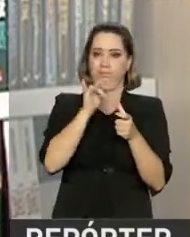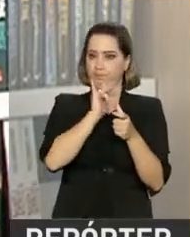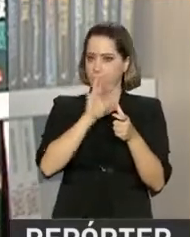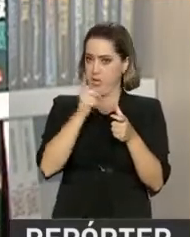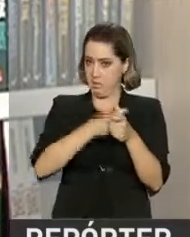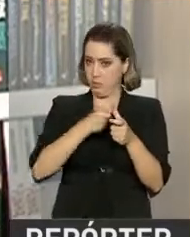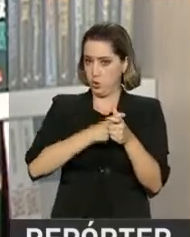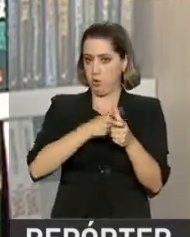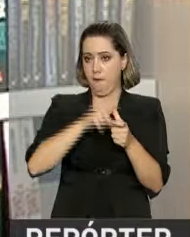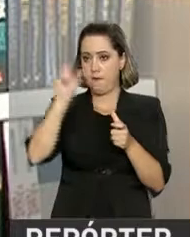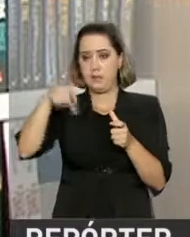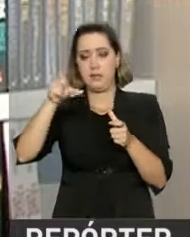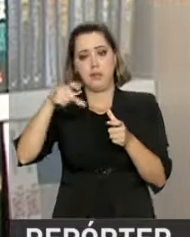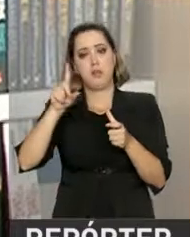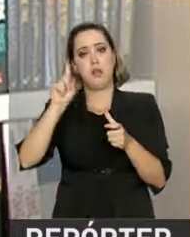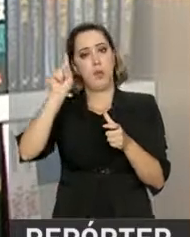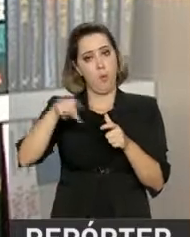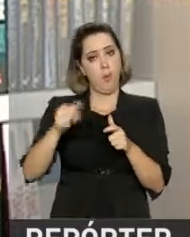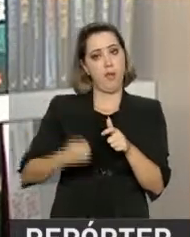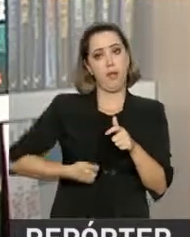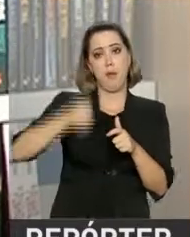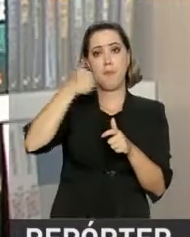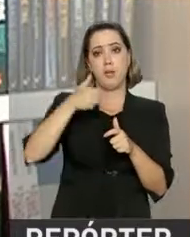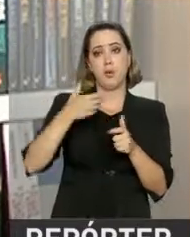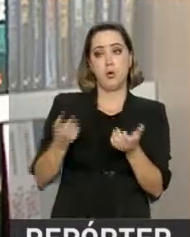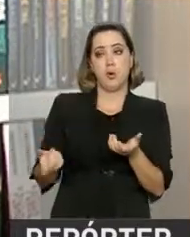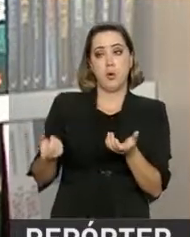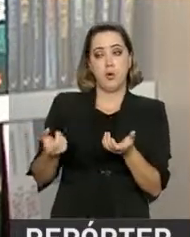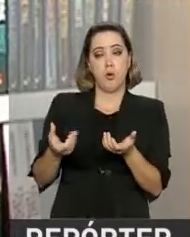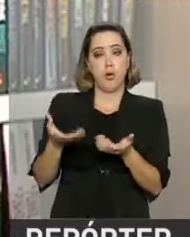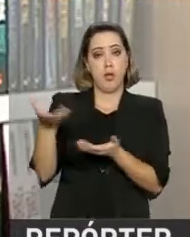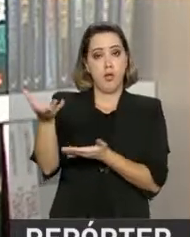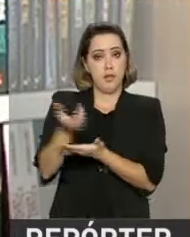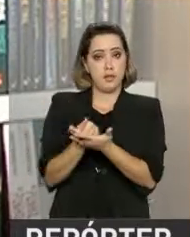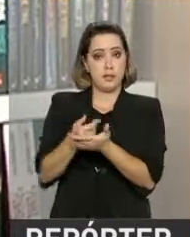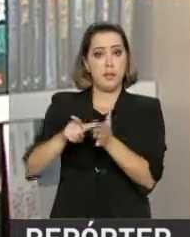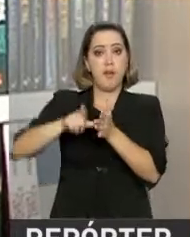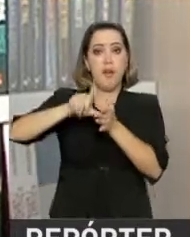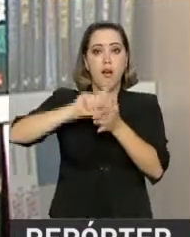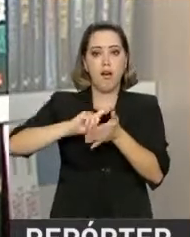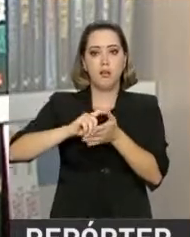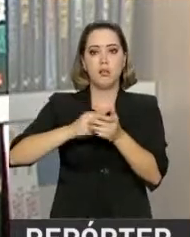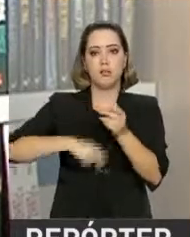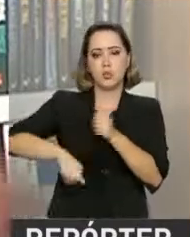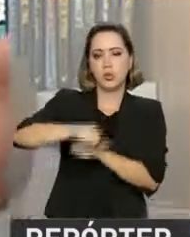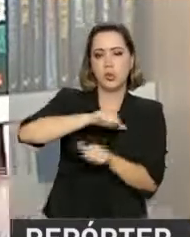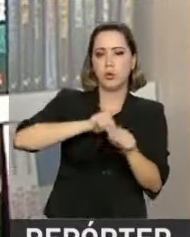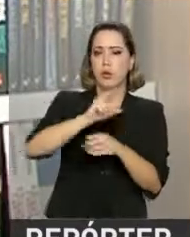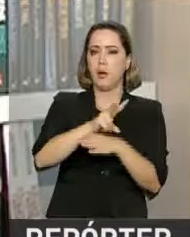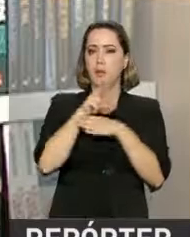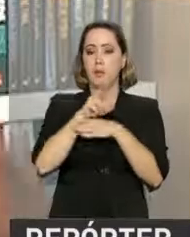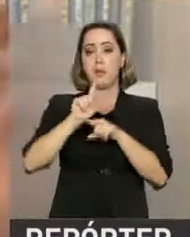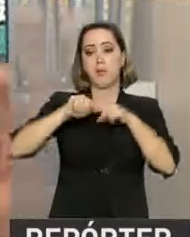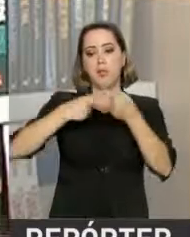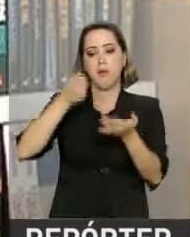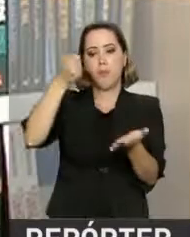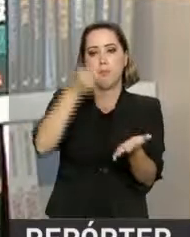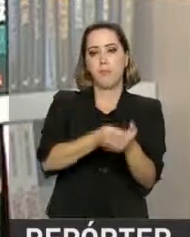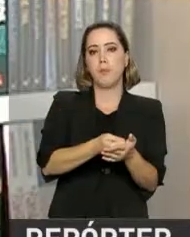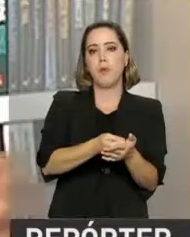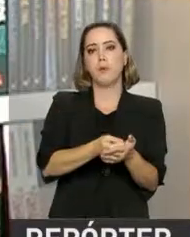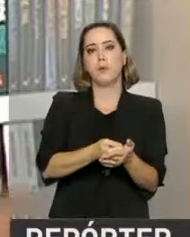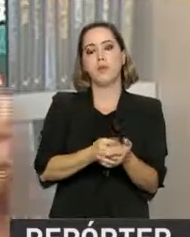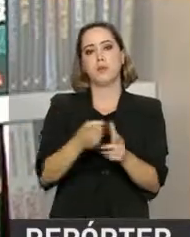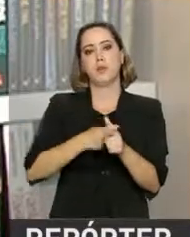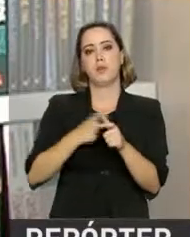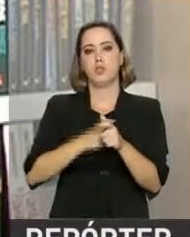bem interessante que ele receba, faça a antecipação deste imposto de renda e com este recurso faça a liquidação do